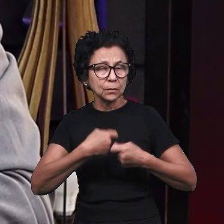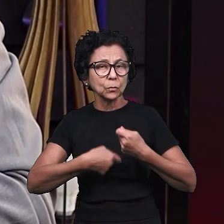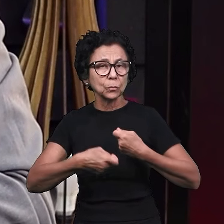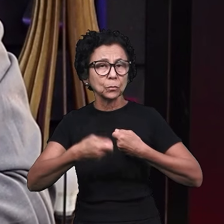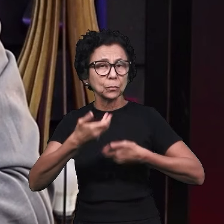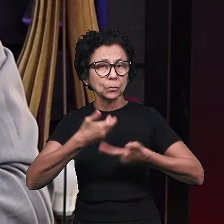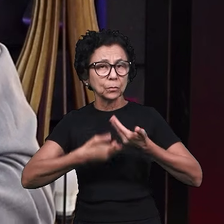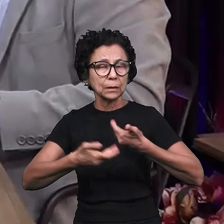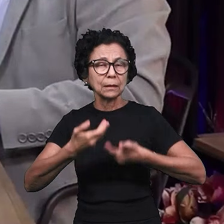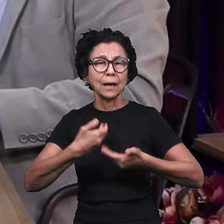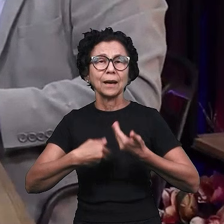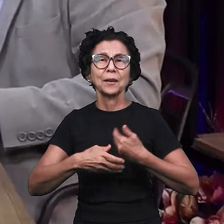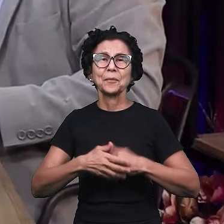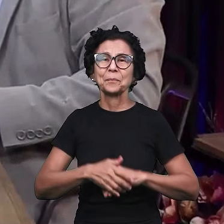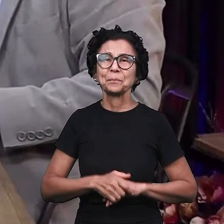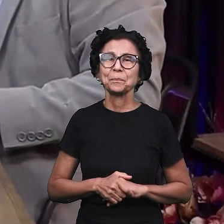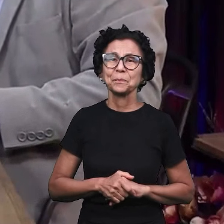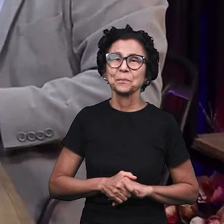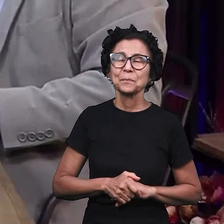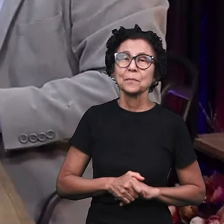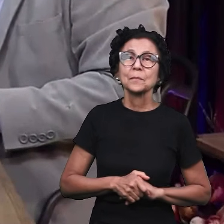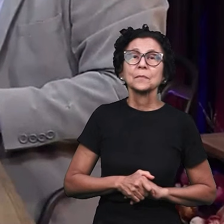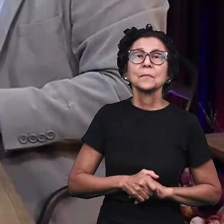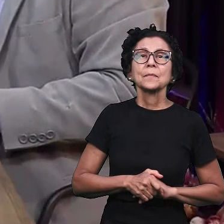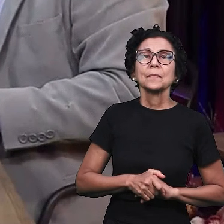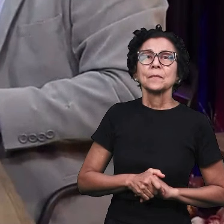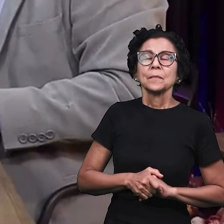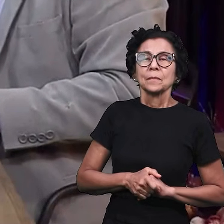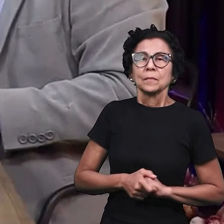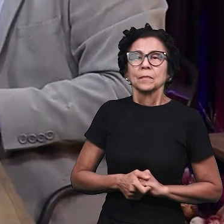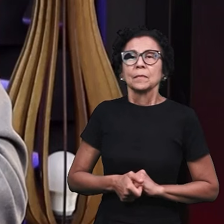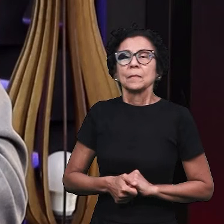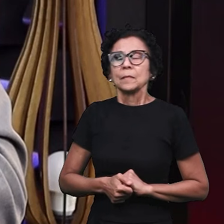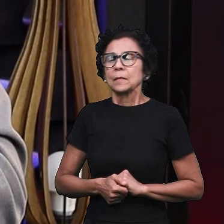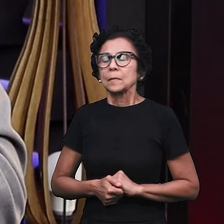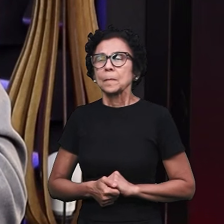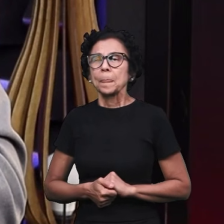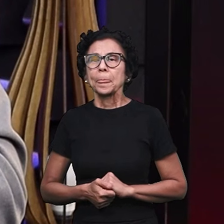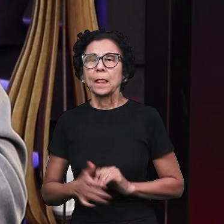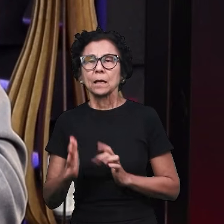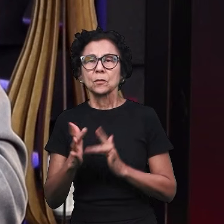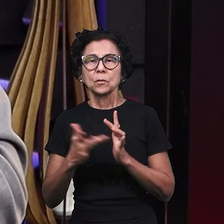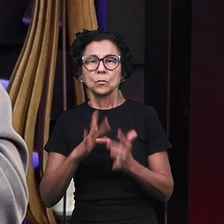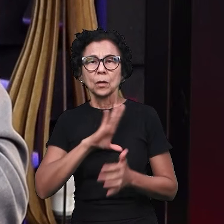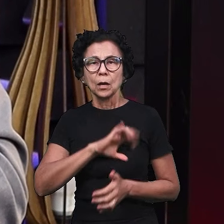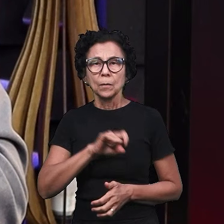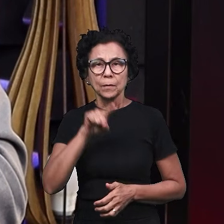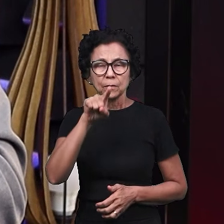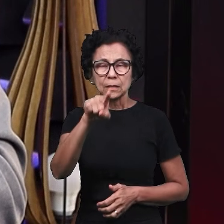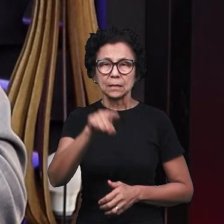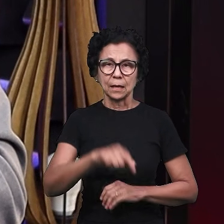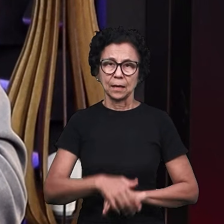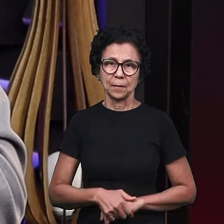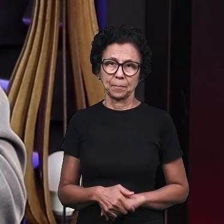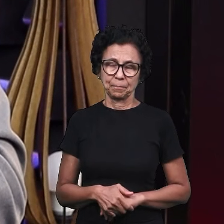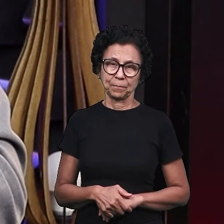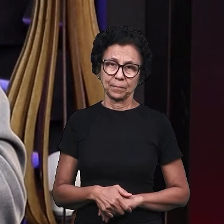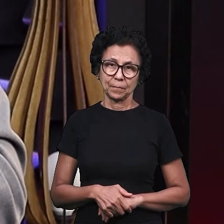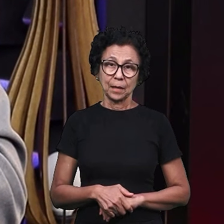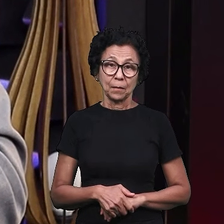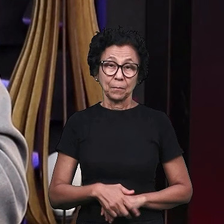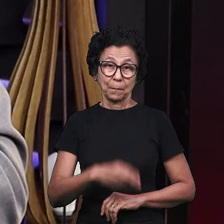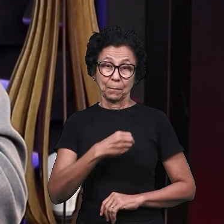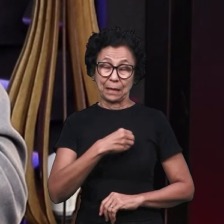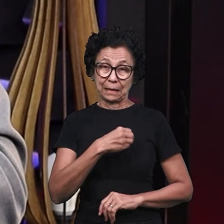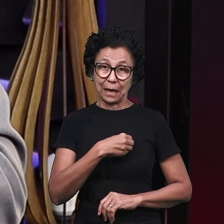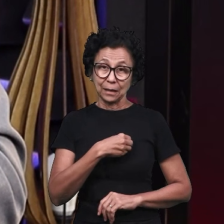nós vemos aqui um momento porque Jesus, o Senhor, ele ama o pecador. Sim. Mas ele não tolera o pecado.